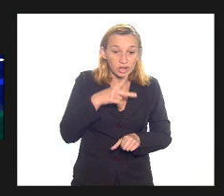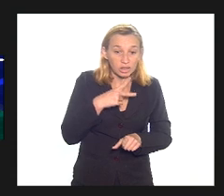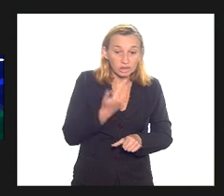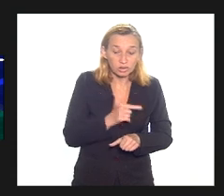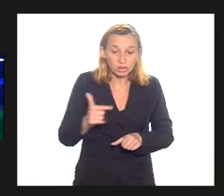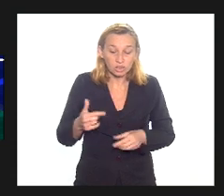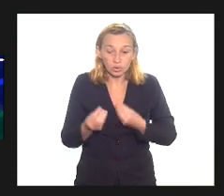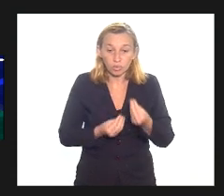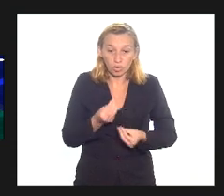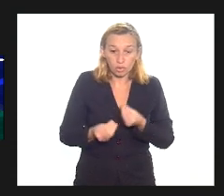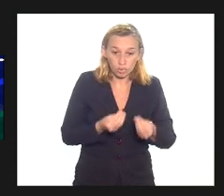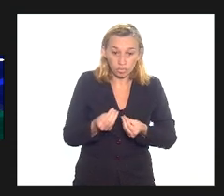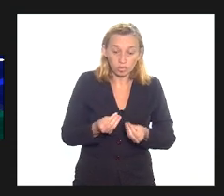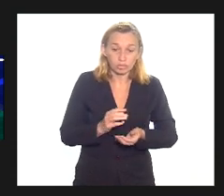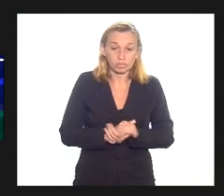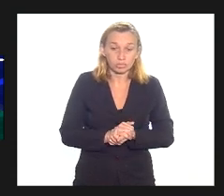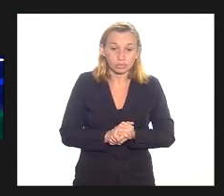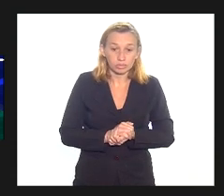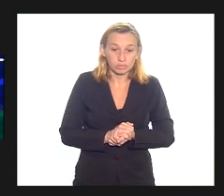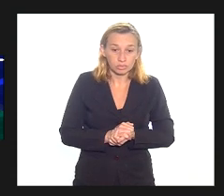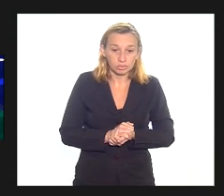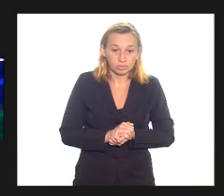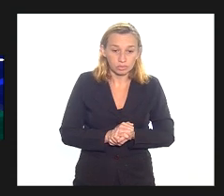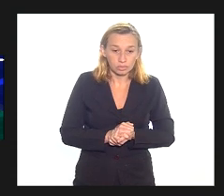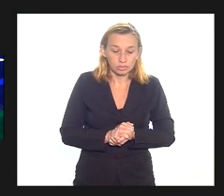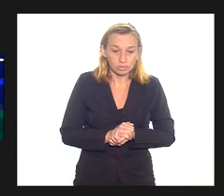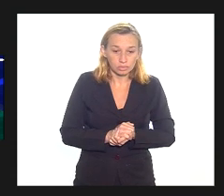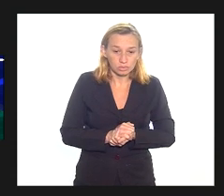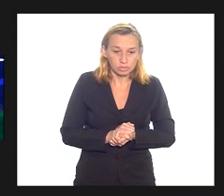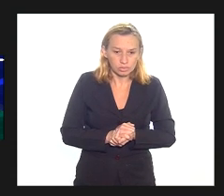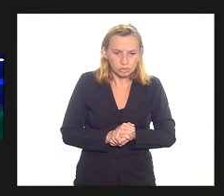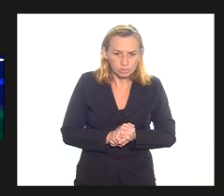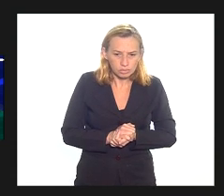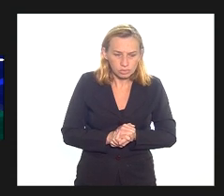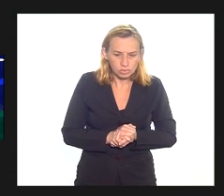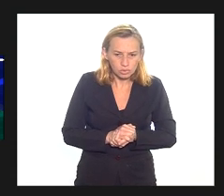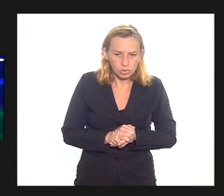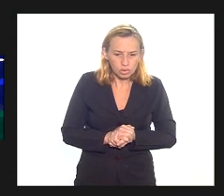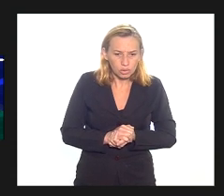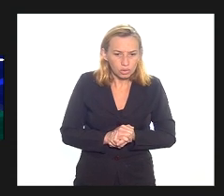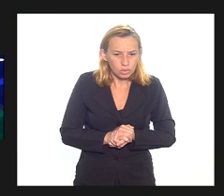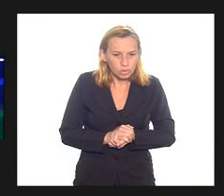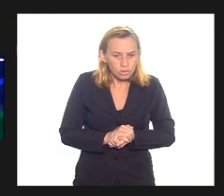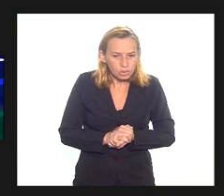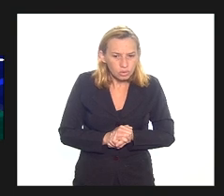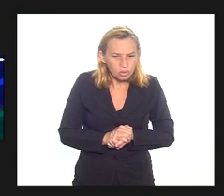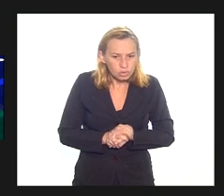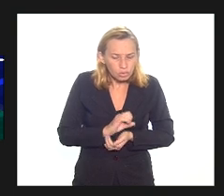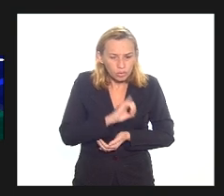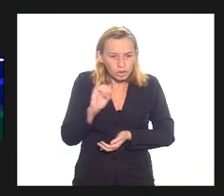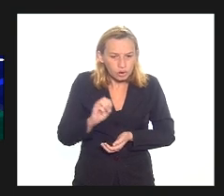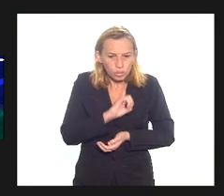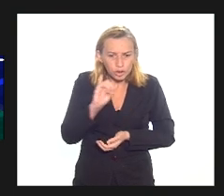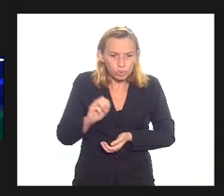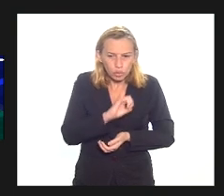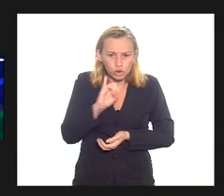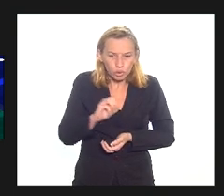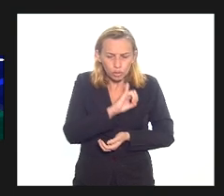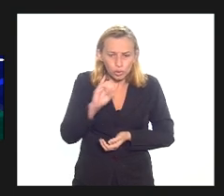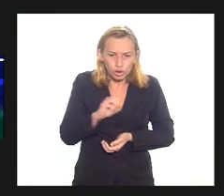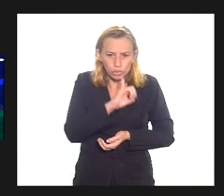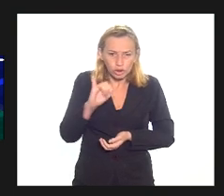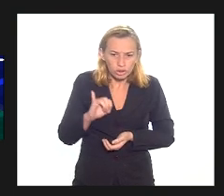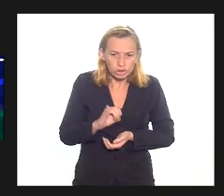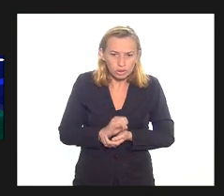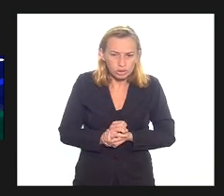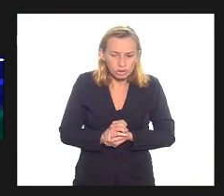mais no Rio de Janeiro. Alô? Alô, alô, alô, alô? Isso. Som? Alô? Oi? Oi?